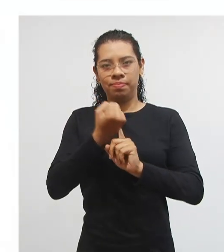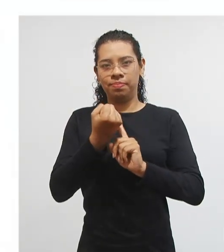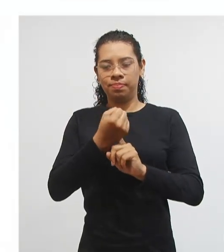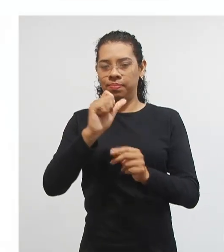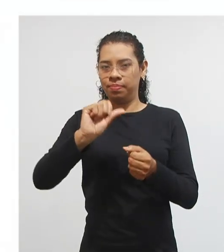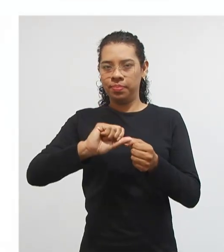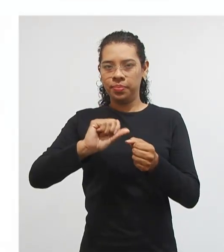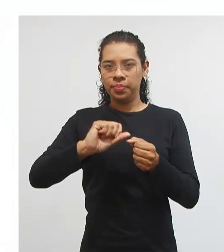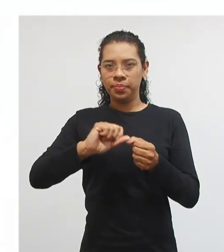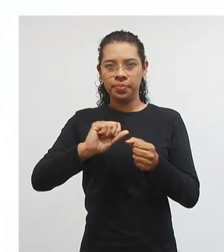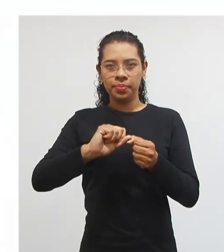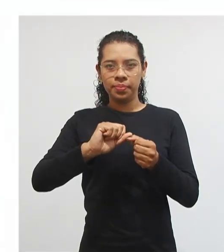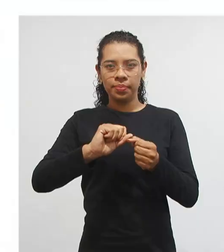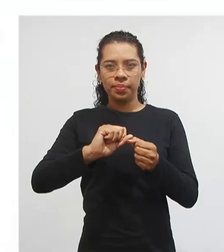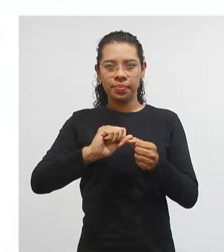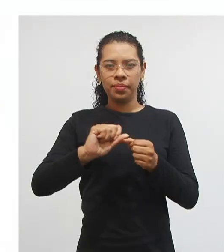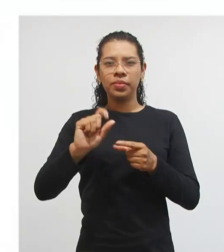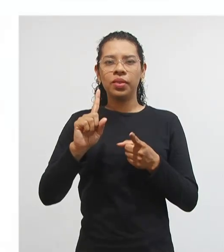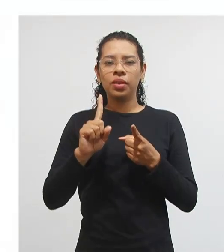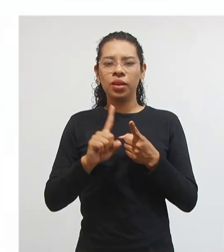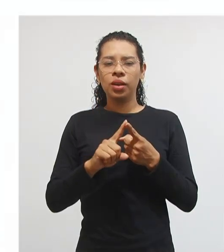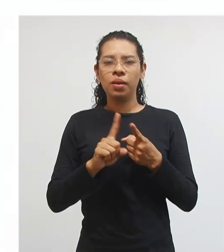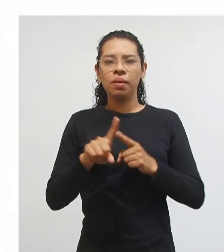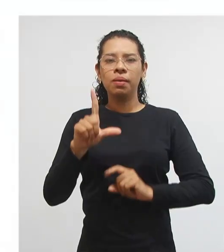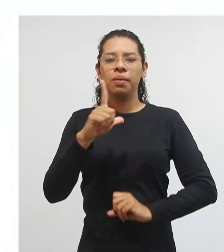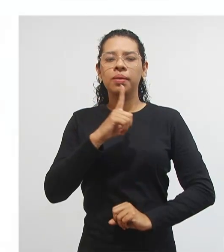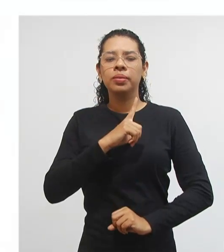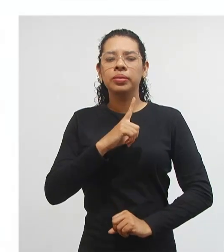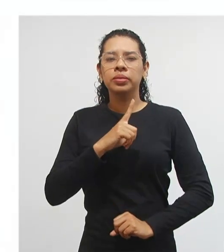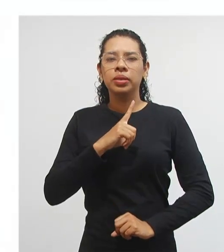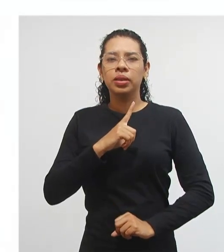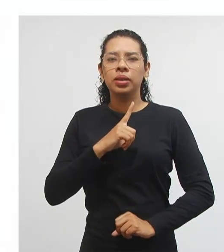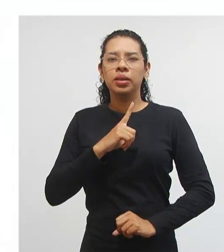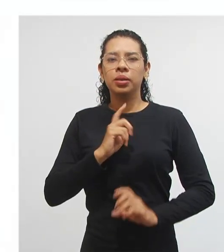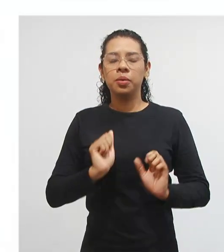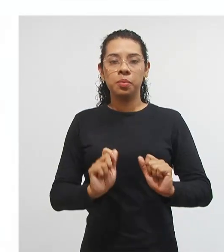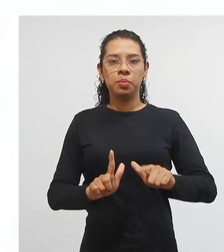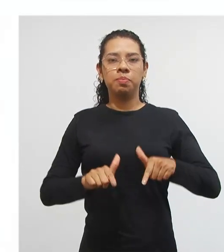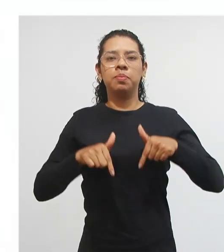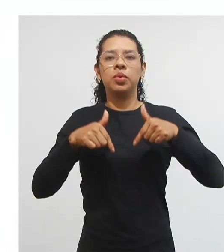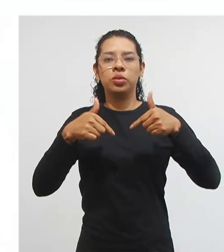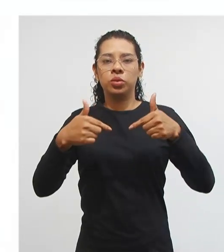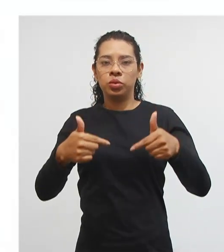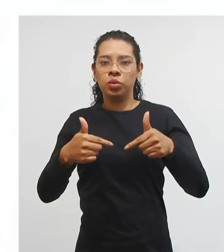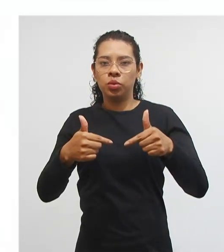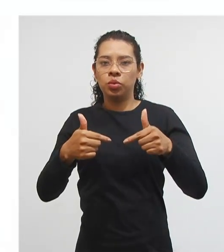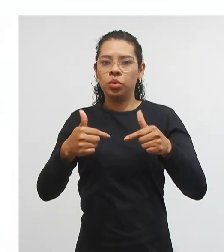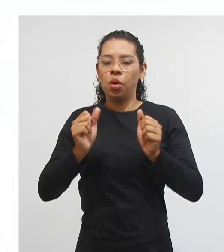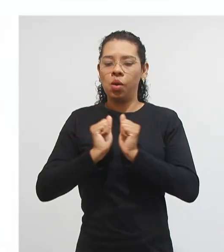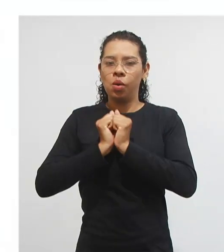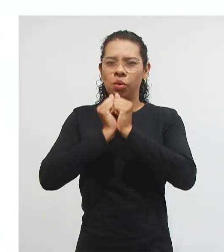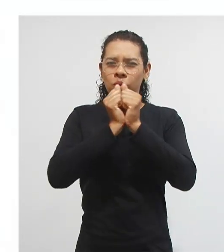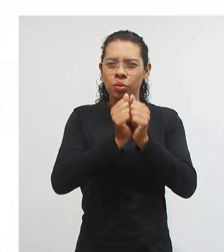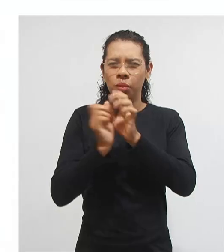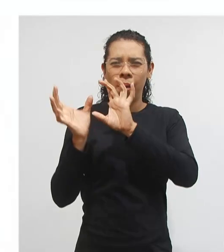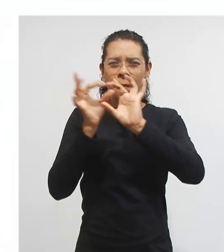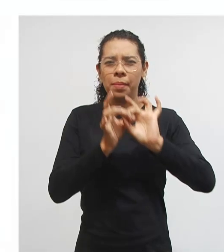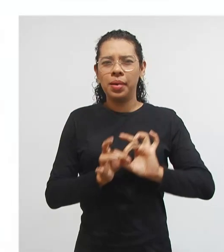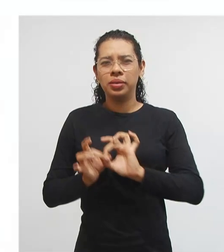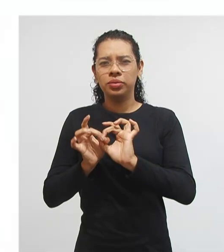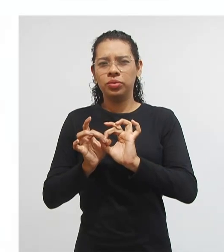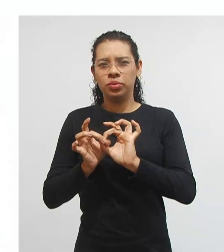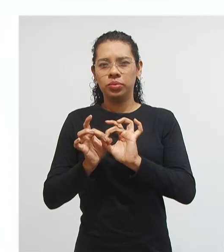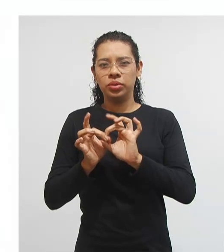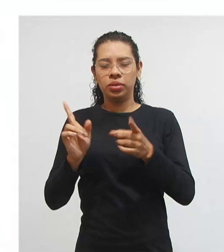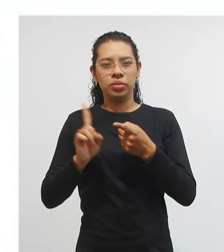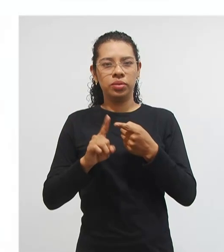E ele também tem cunho social, né? Por isso ele também pode estar ligado ao marketing social, porque também tem várias questões de